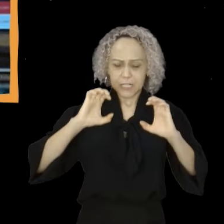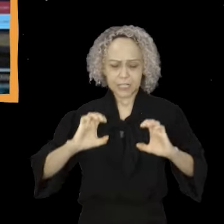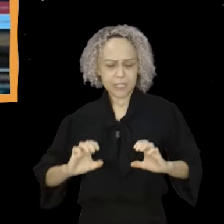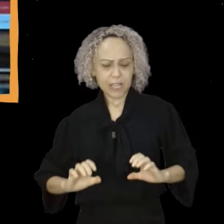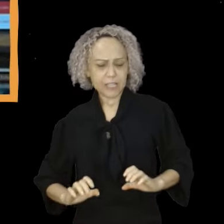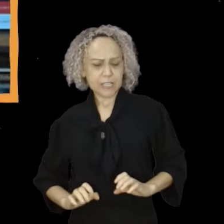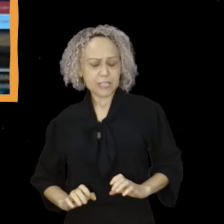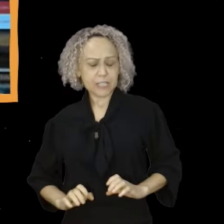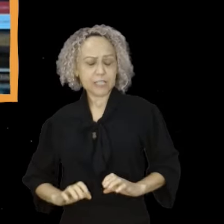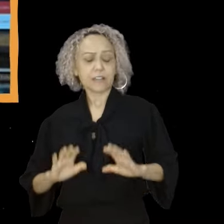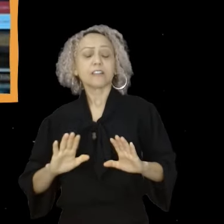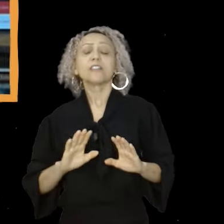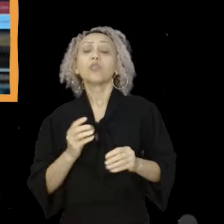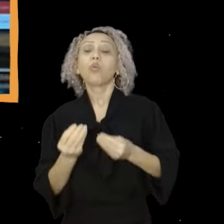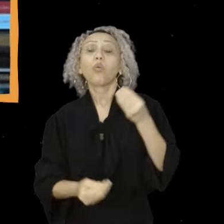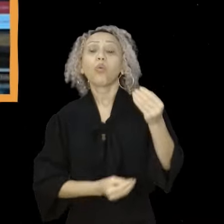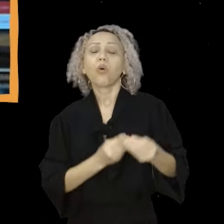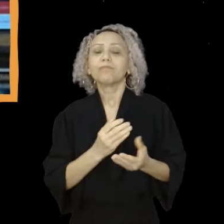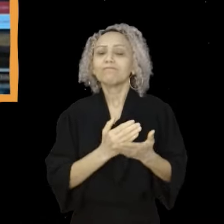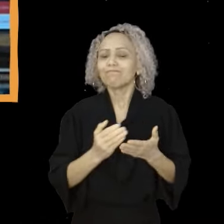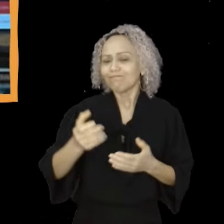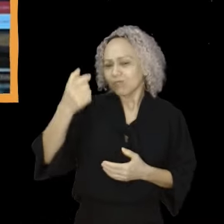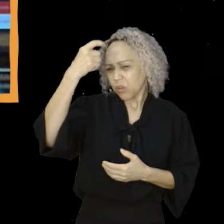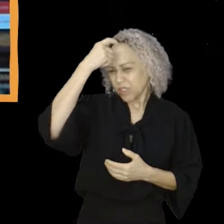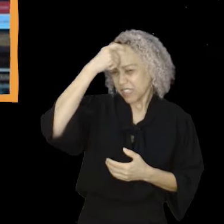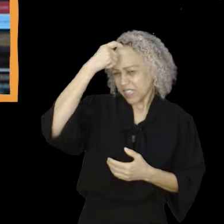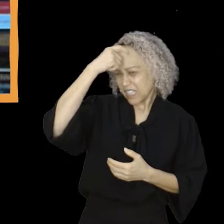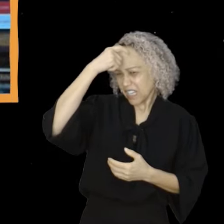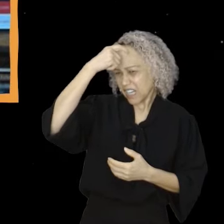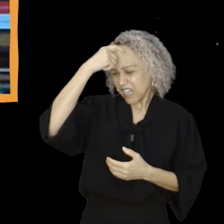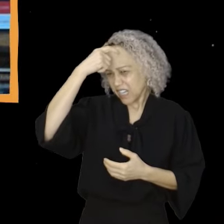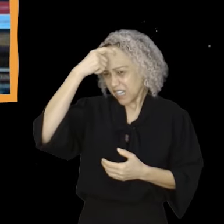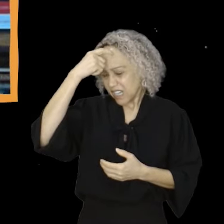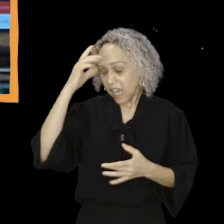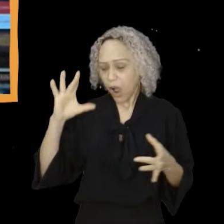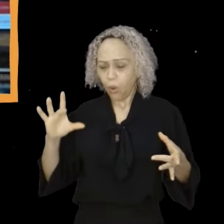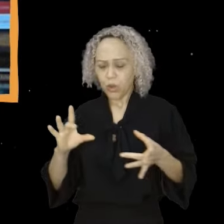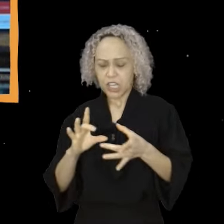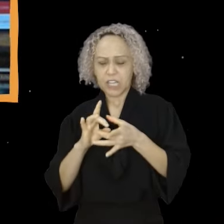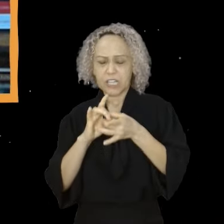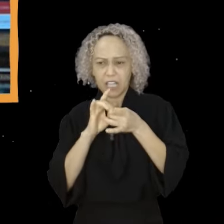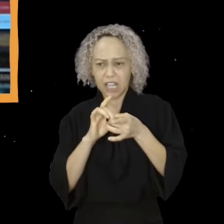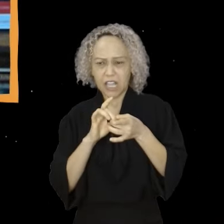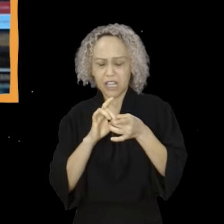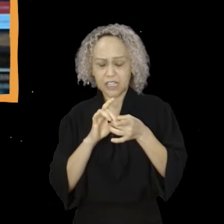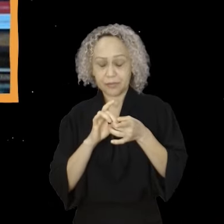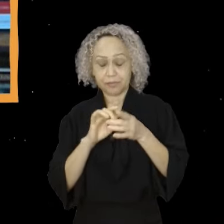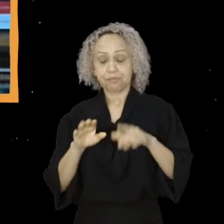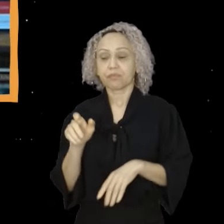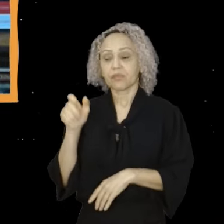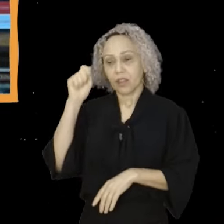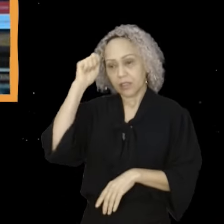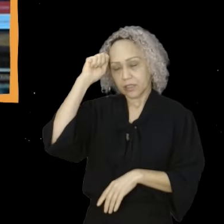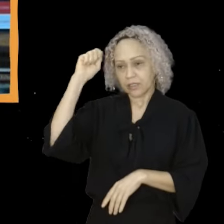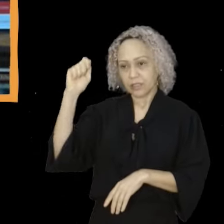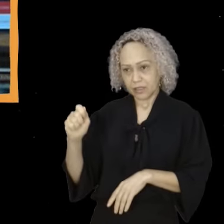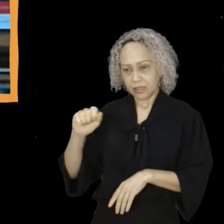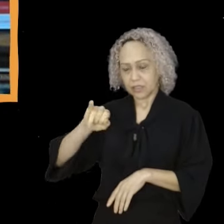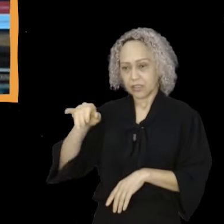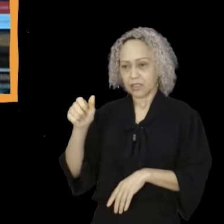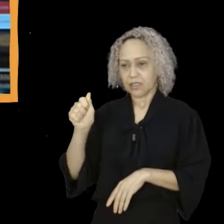conhecimento, o discernimento, a conscientização, a unidade, porque, como diz o escritor francês Guattari,